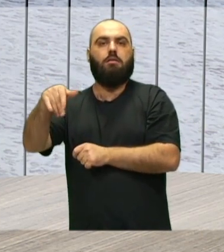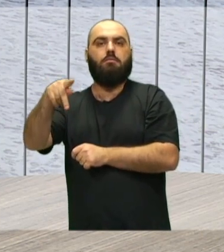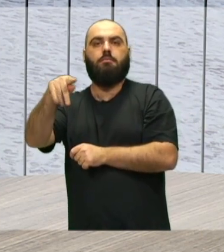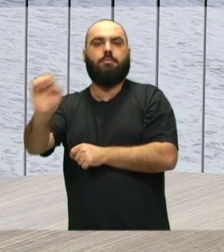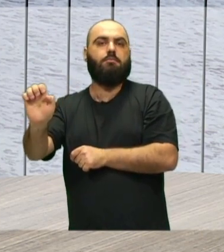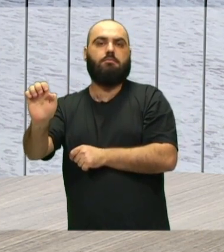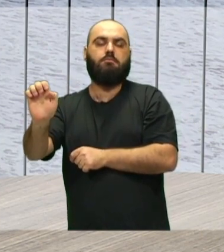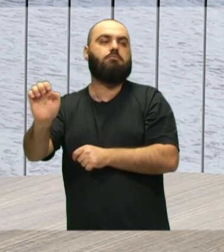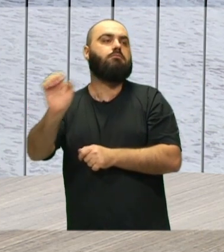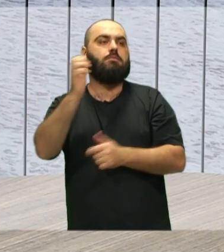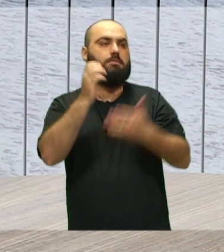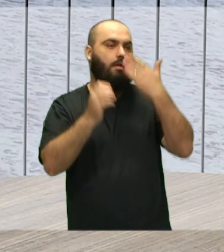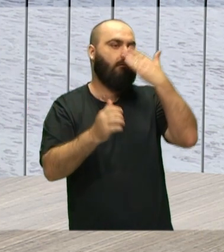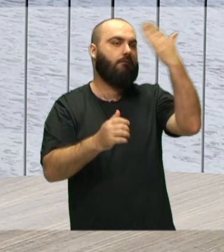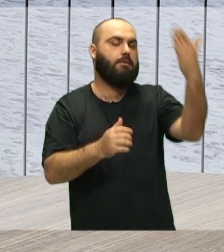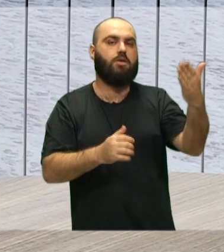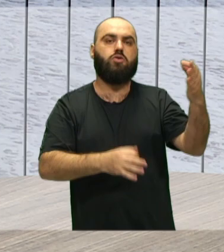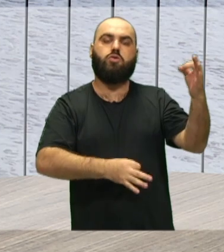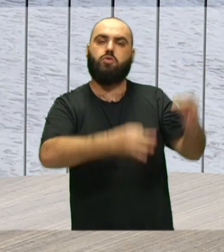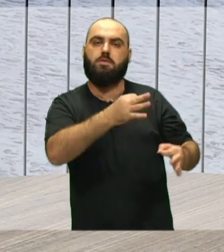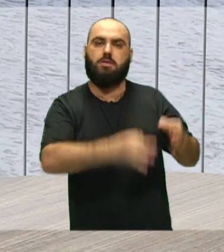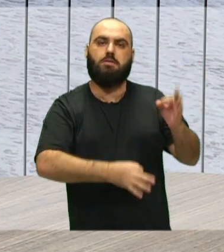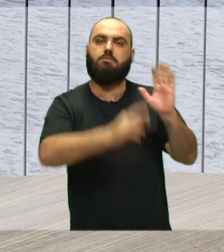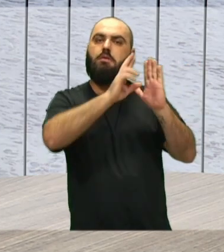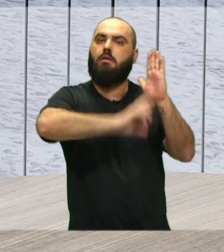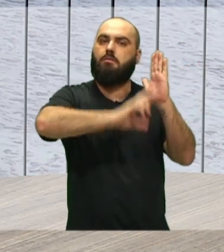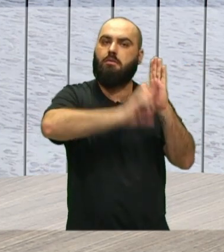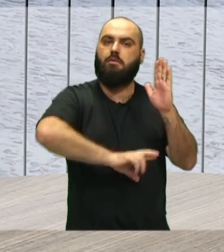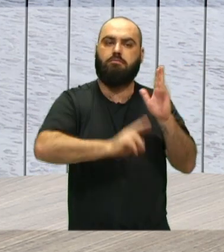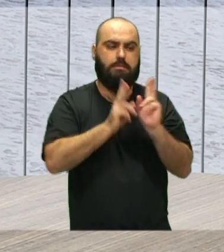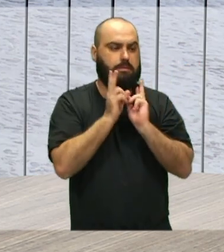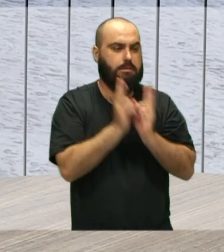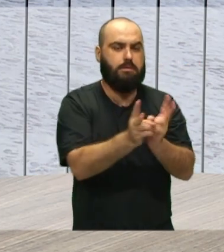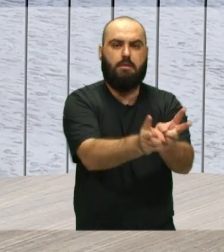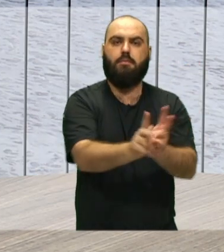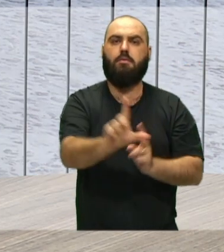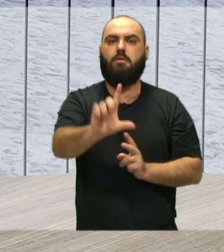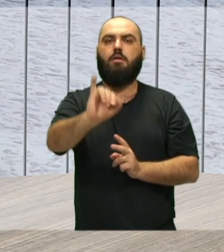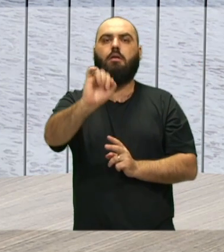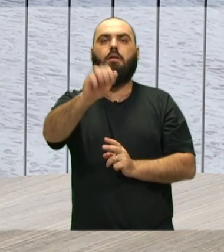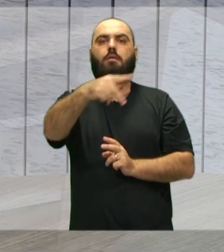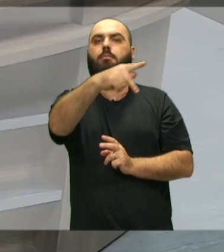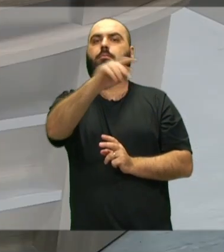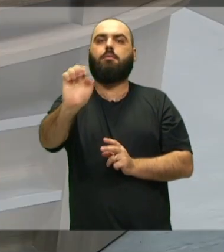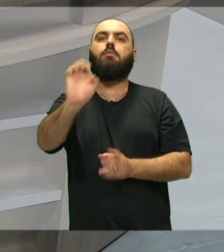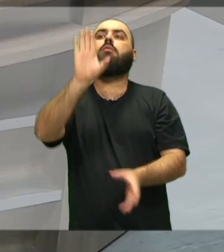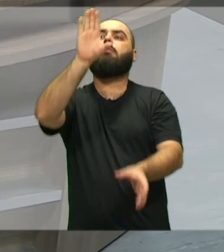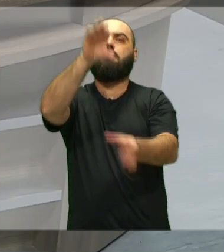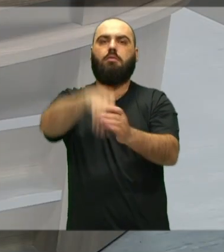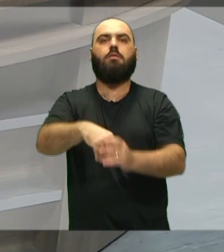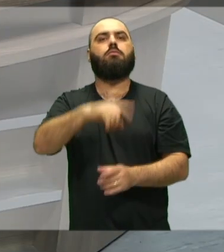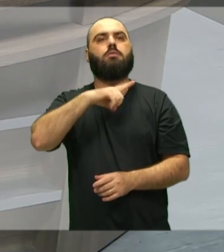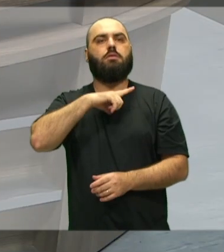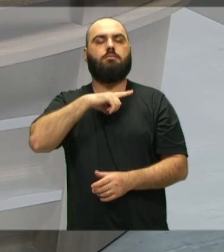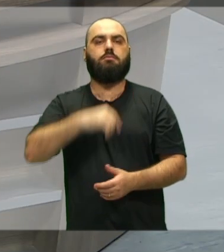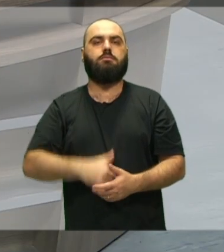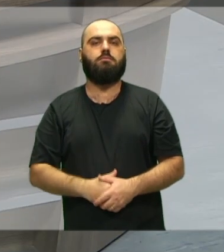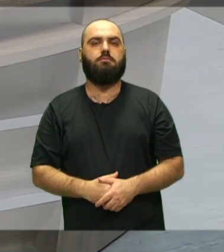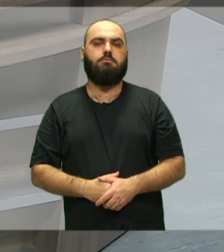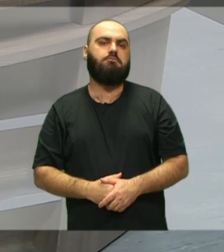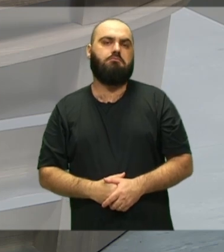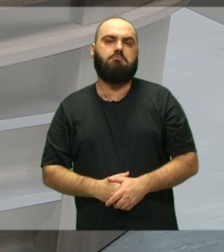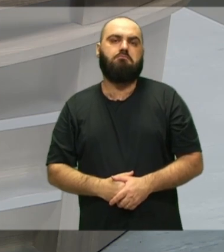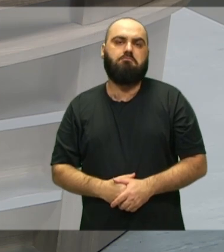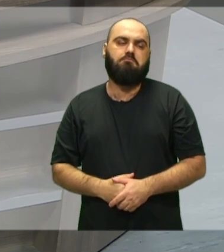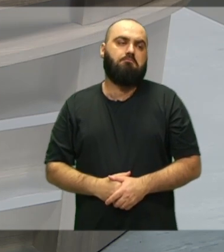frente do juiz, seja para fazer um parecer, está sempre ali os princípios, o LIMP. Então são macetezinhos que a gente